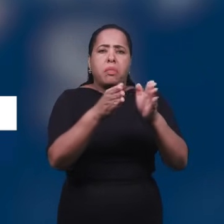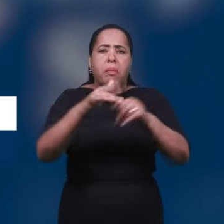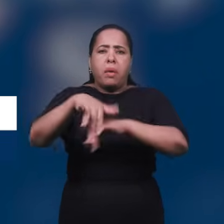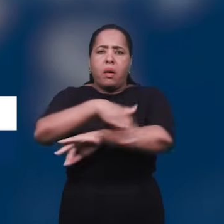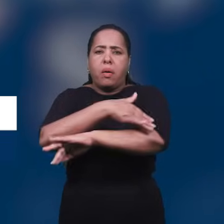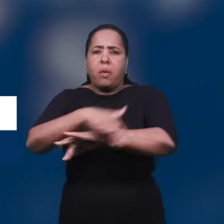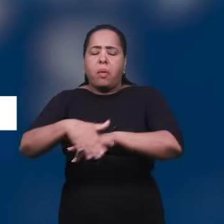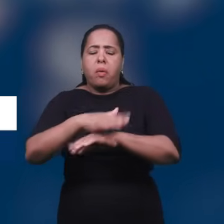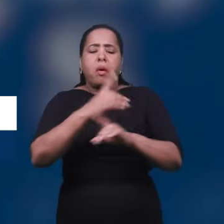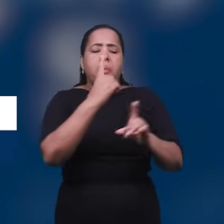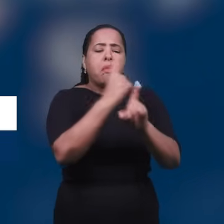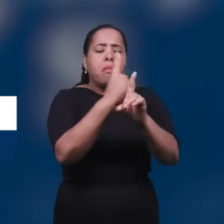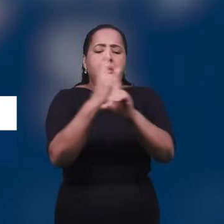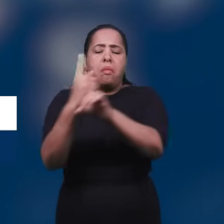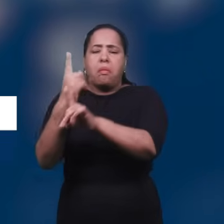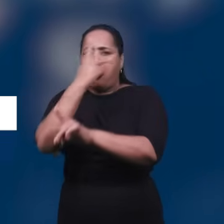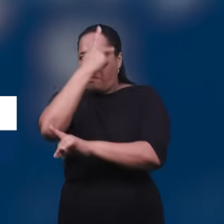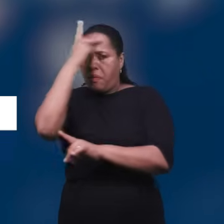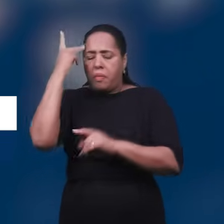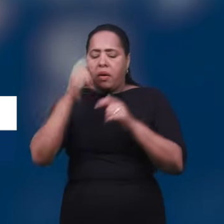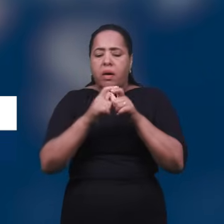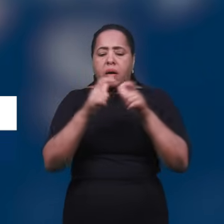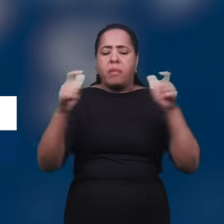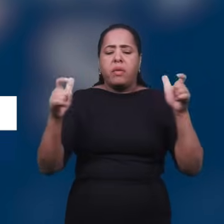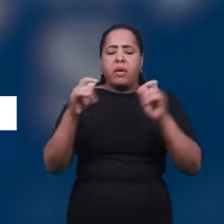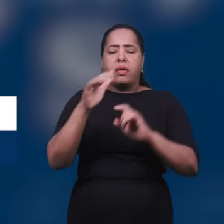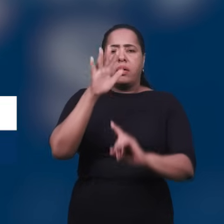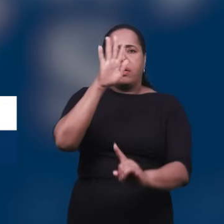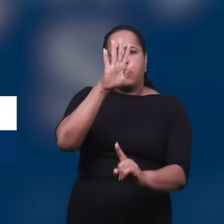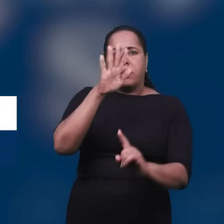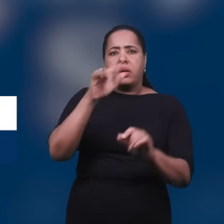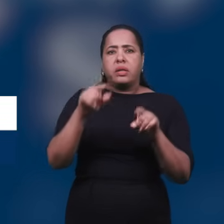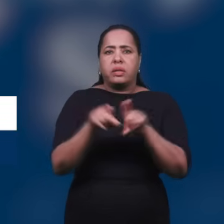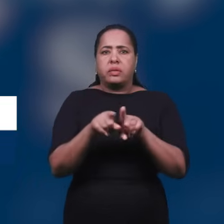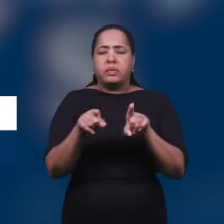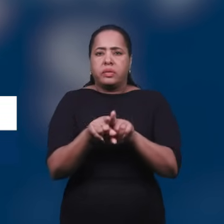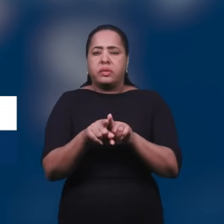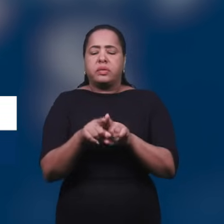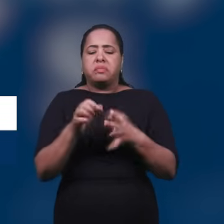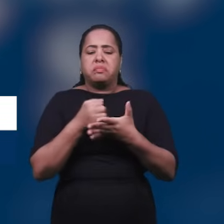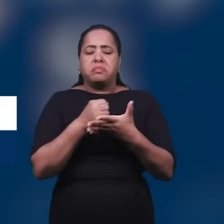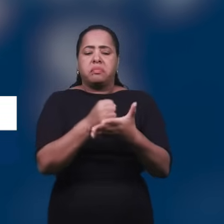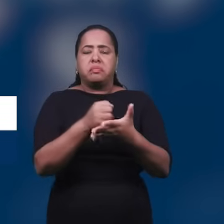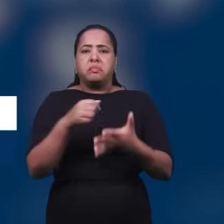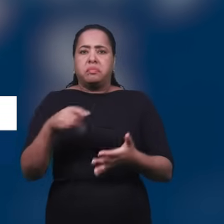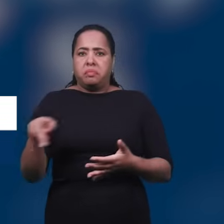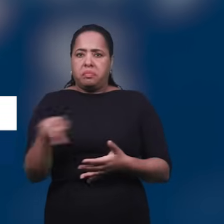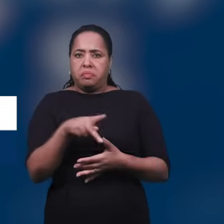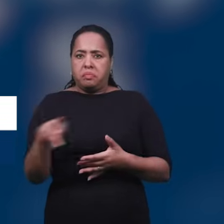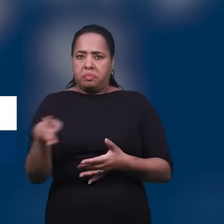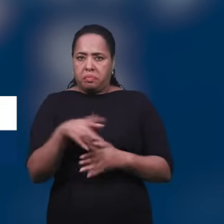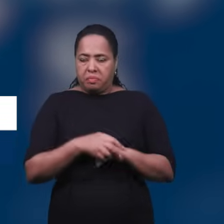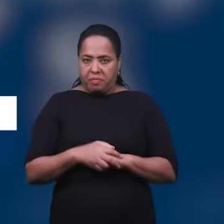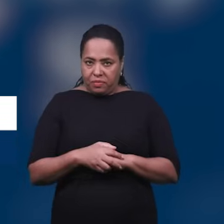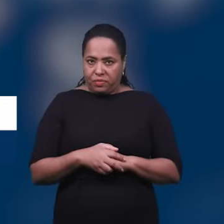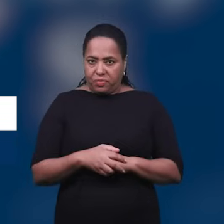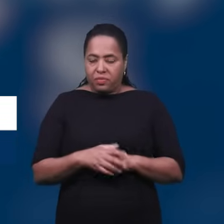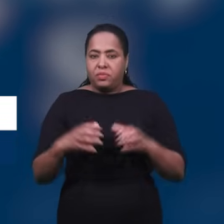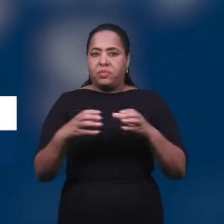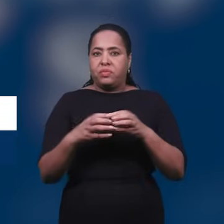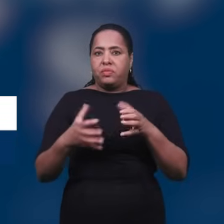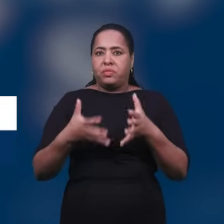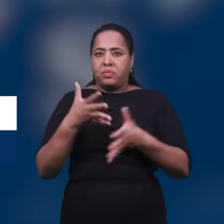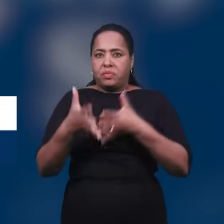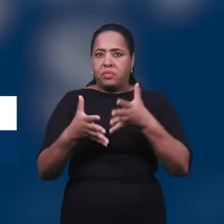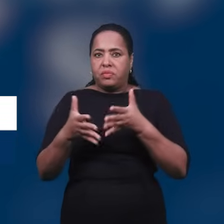abordadas muitas pessoas, com as quais, na sua maioria, receberam oração e também ocorreram muitas assistências das professoras de classe.